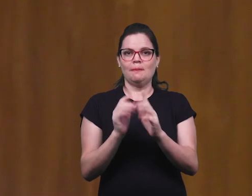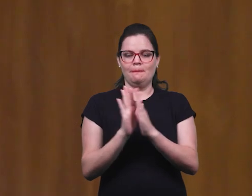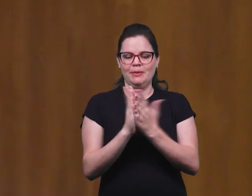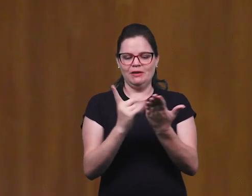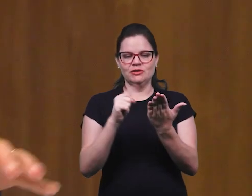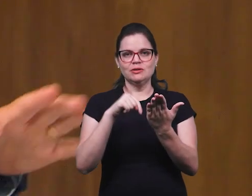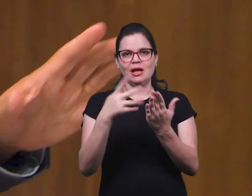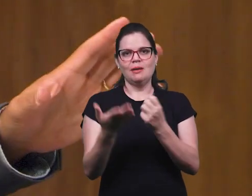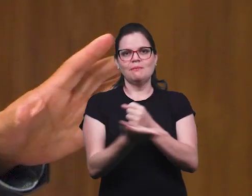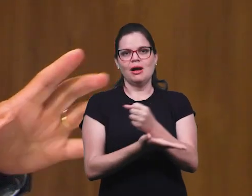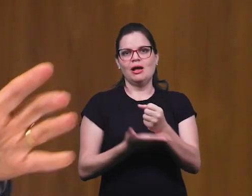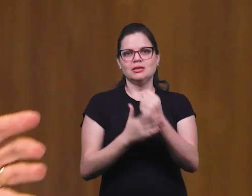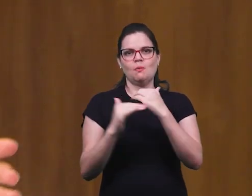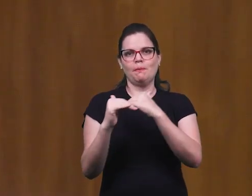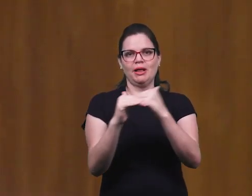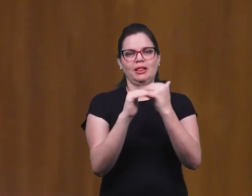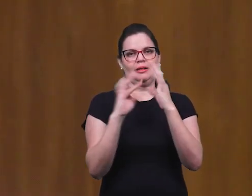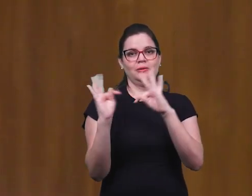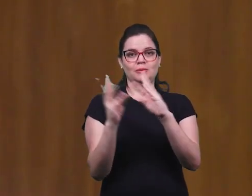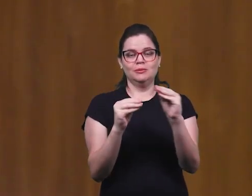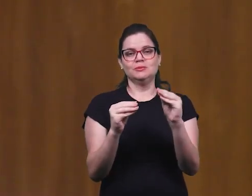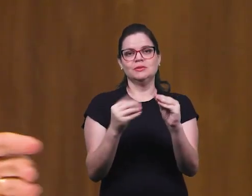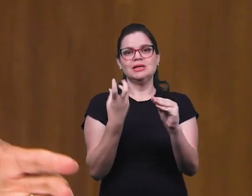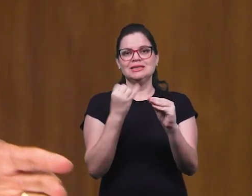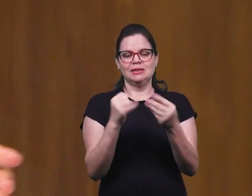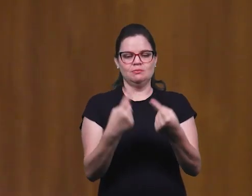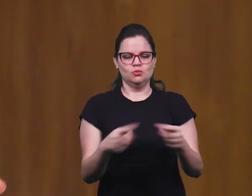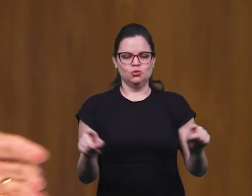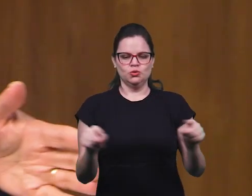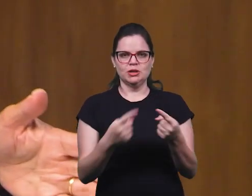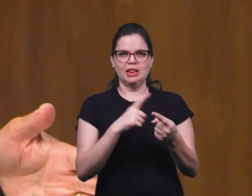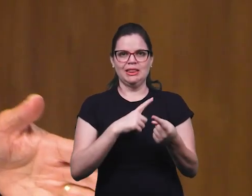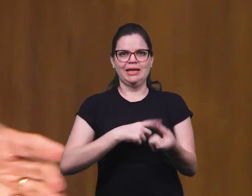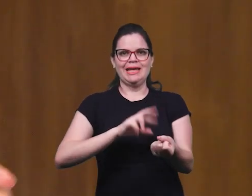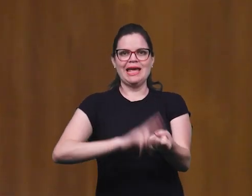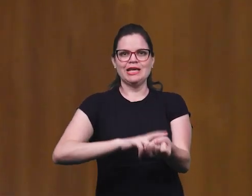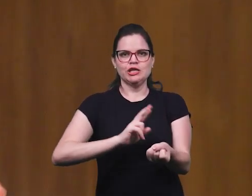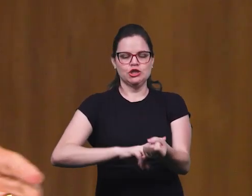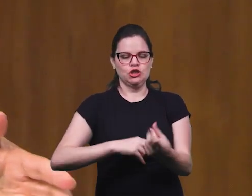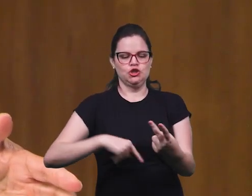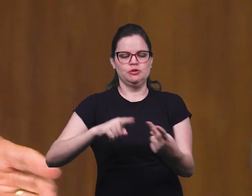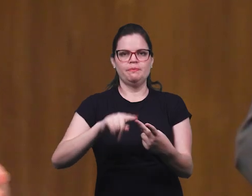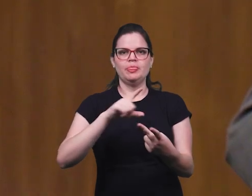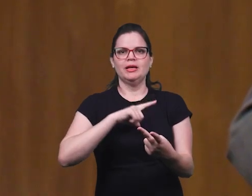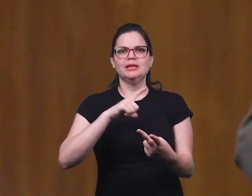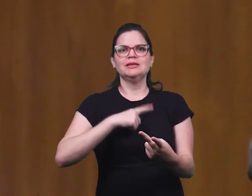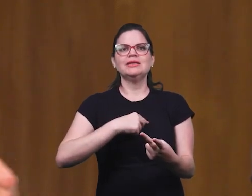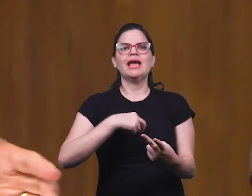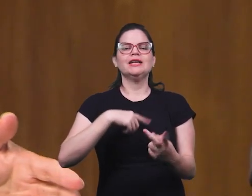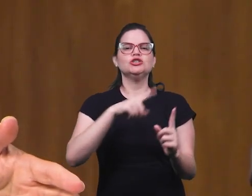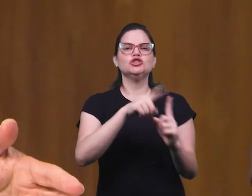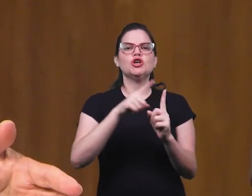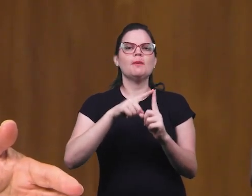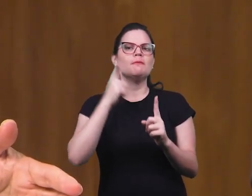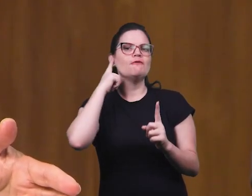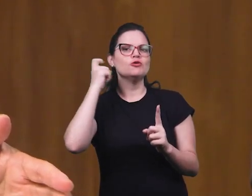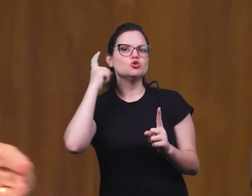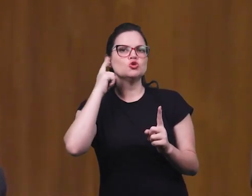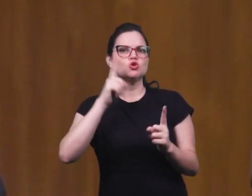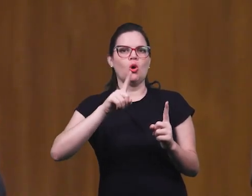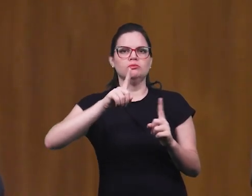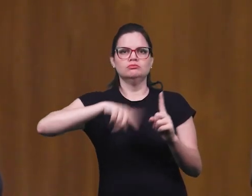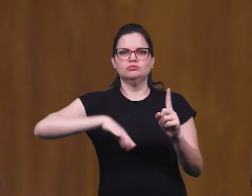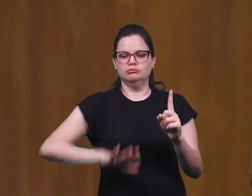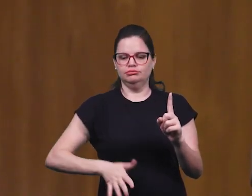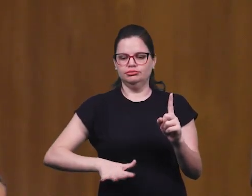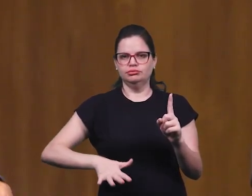padrão. Então, quando a música ela tem um padrão definido, ela tem um ritmo, ela tem um timbre, ela tem uma melodia, ela tem